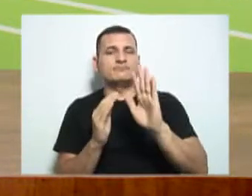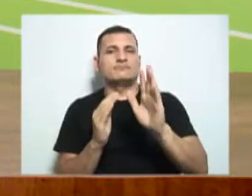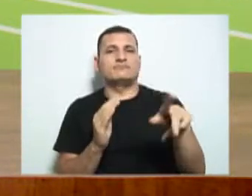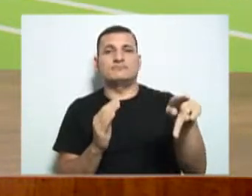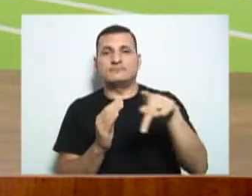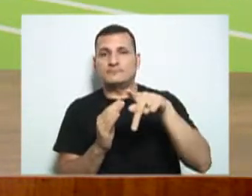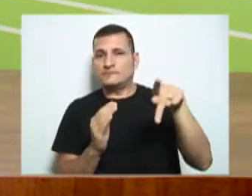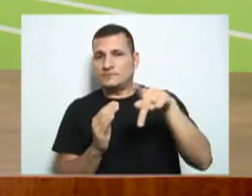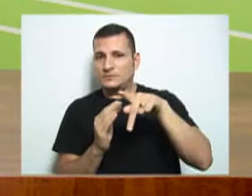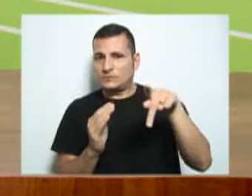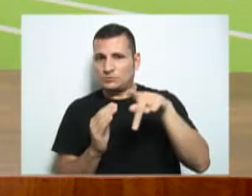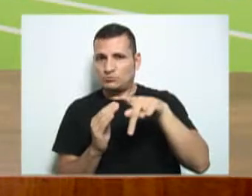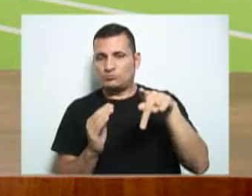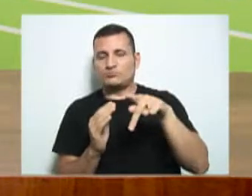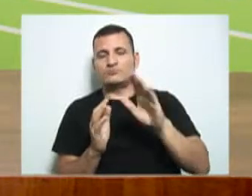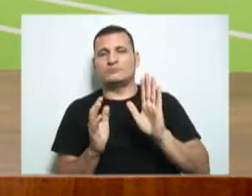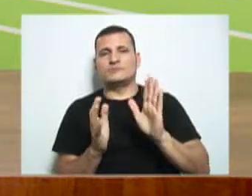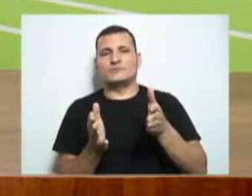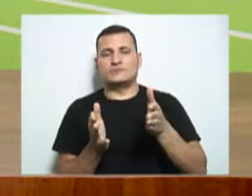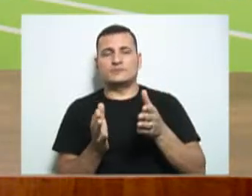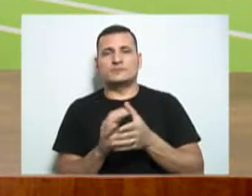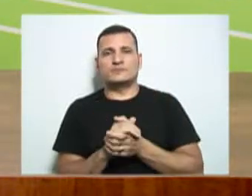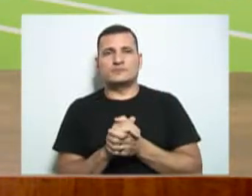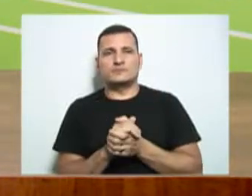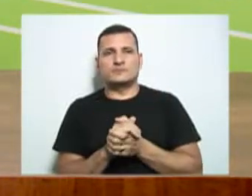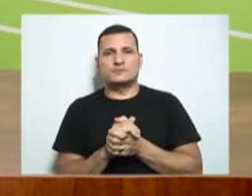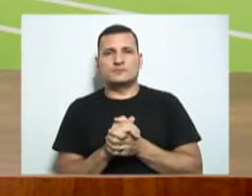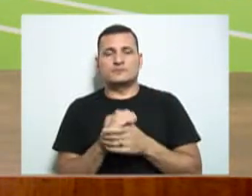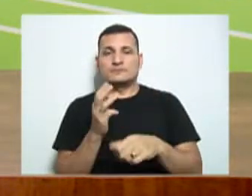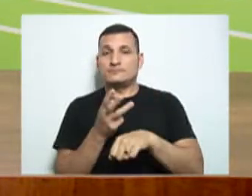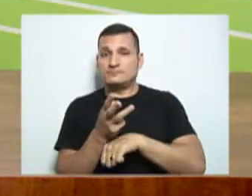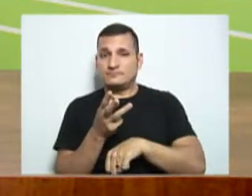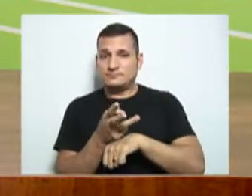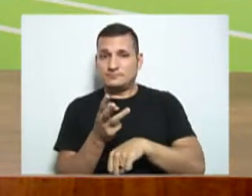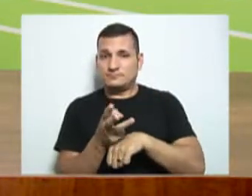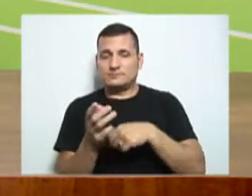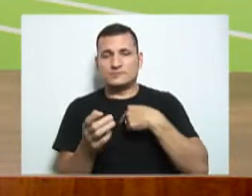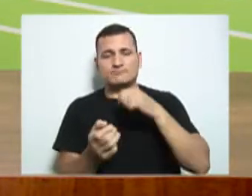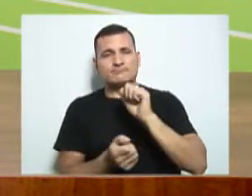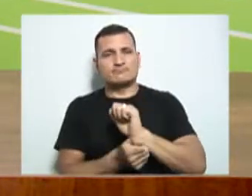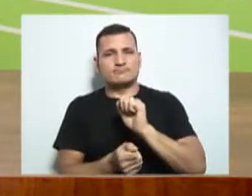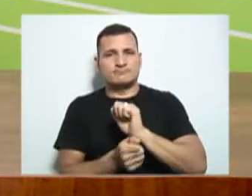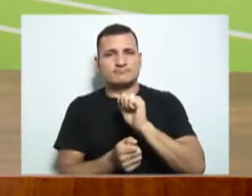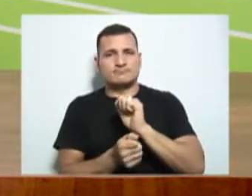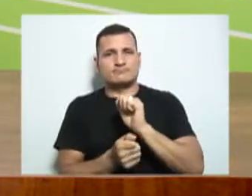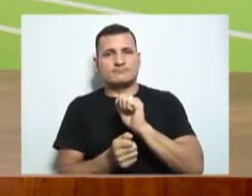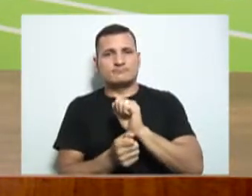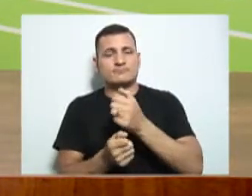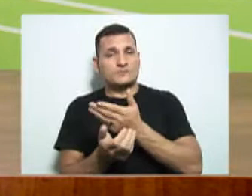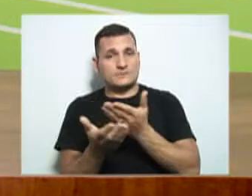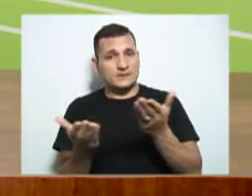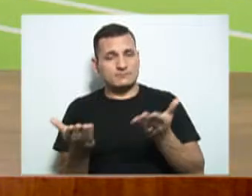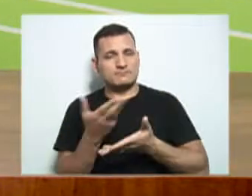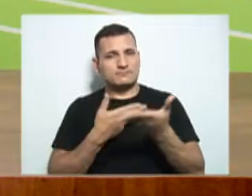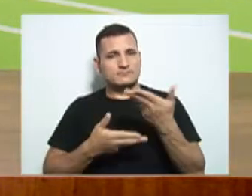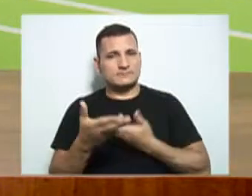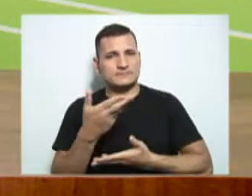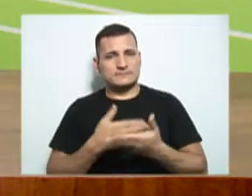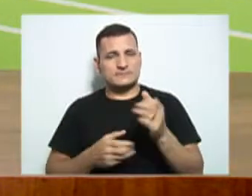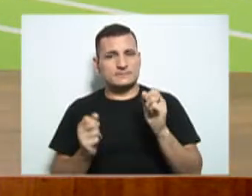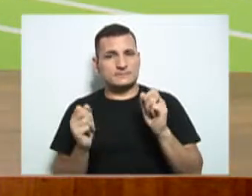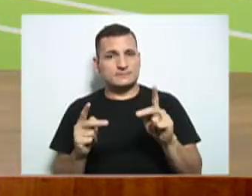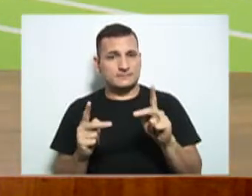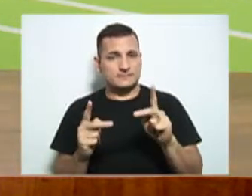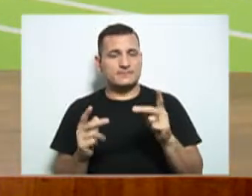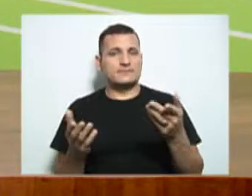professores mediadores lá no WhatsApp. Eu estou aguardando a participação de todos, ok? Agora é com